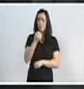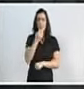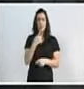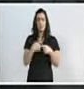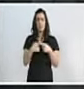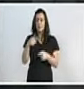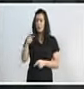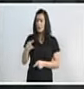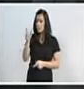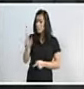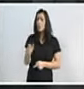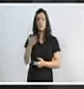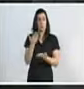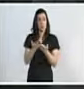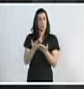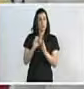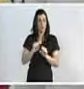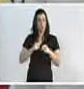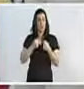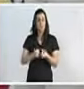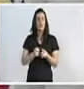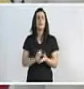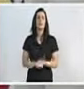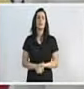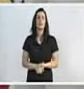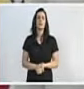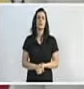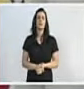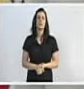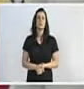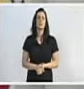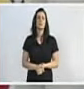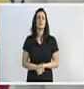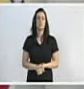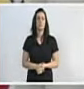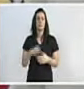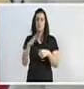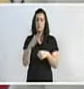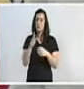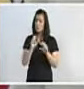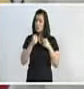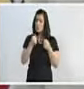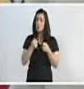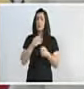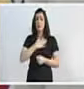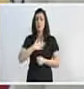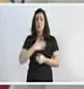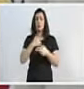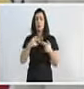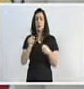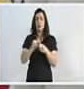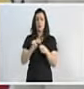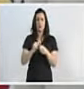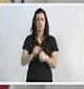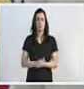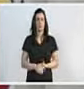uma moça estudiosa e que tem apreço e carinho pelo aquilo que faz. Senhor